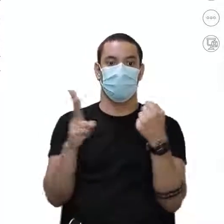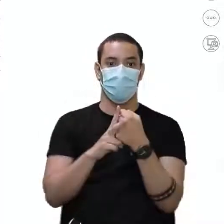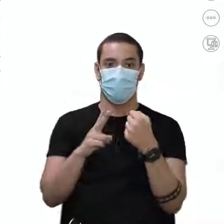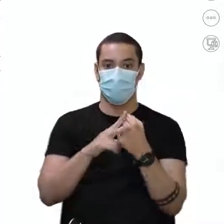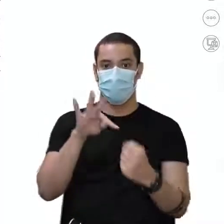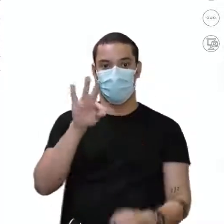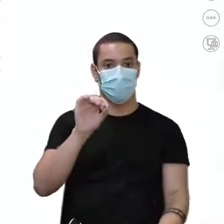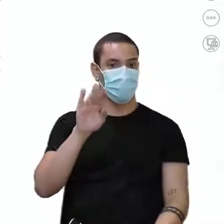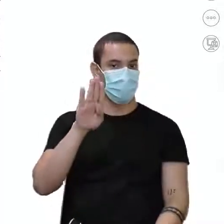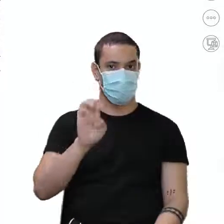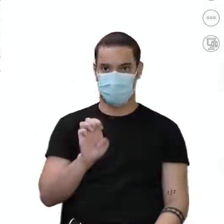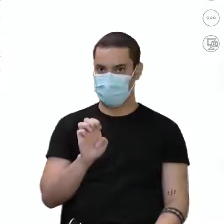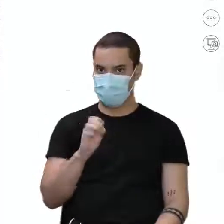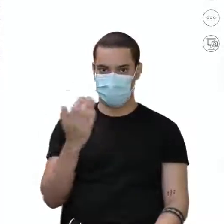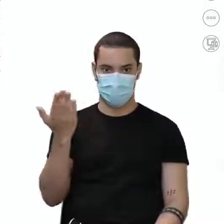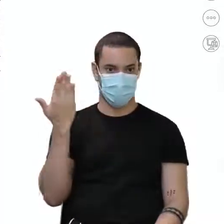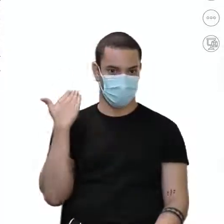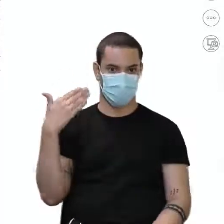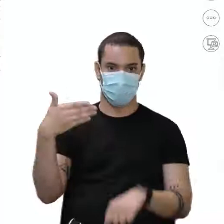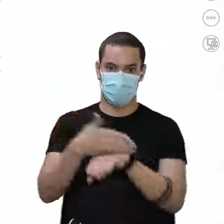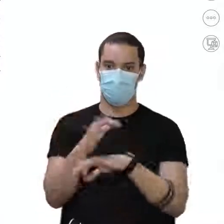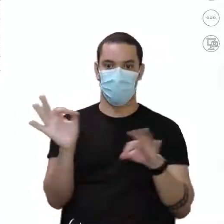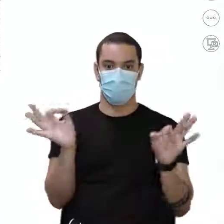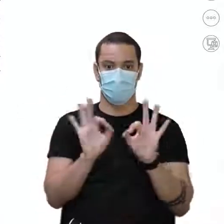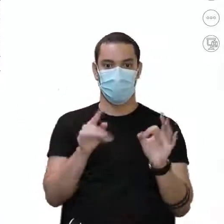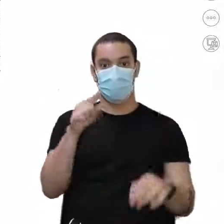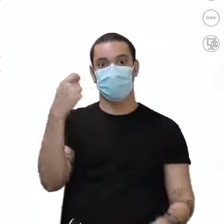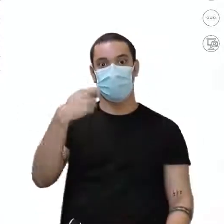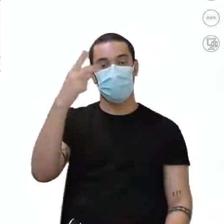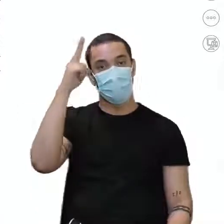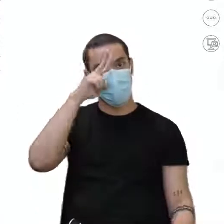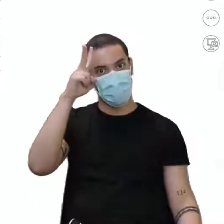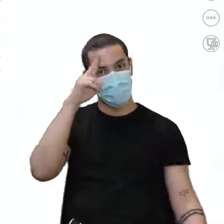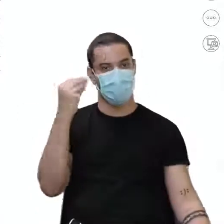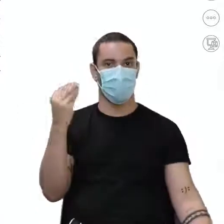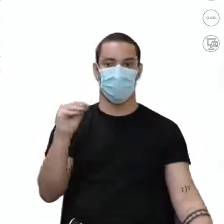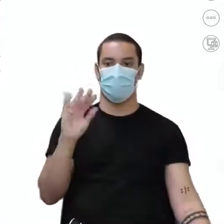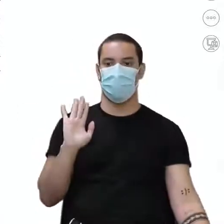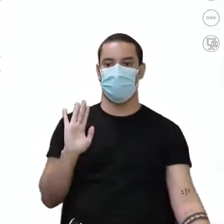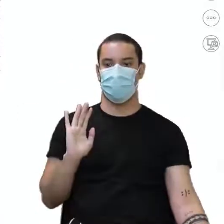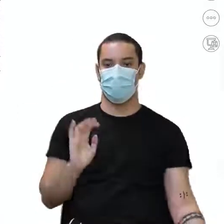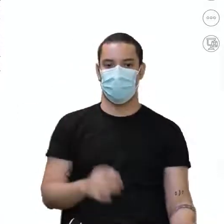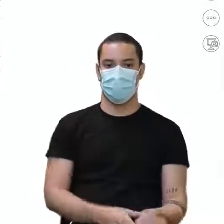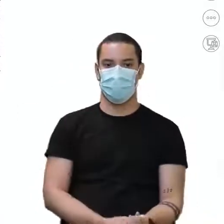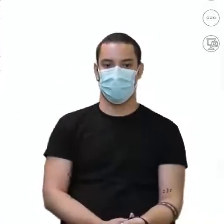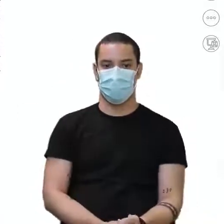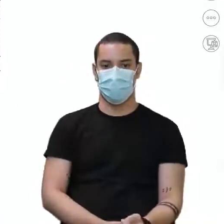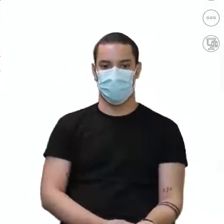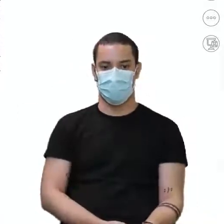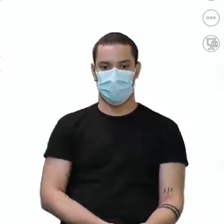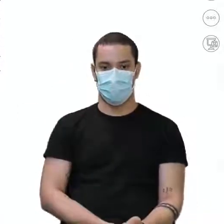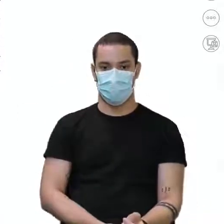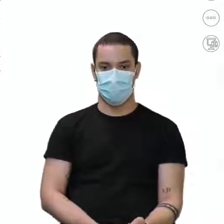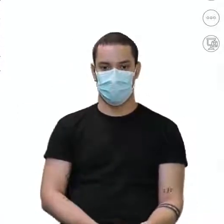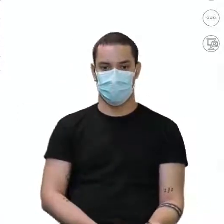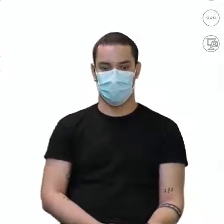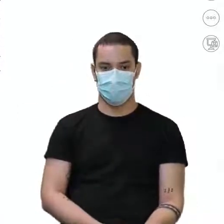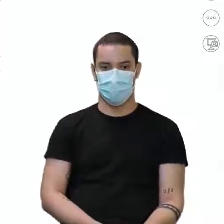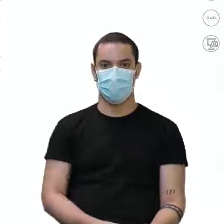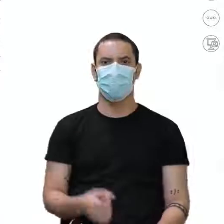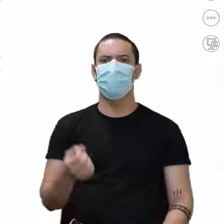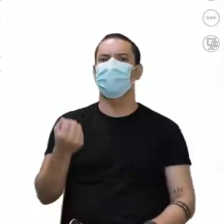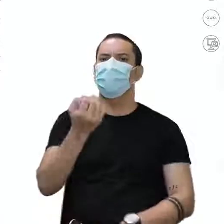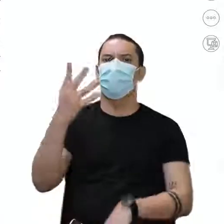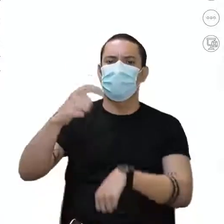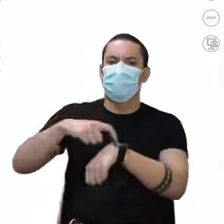deu, e nem o verbo to be no participio passado. Você tem que lembrar de colocar eles. How long have you been working here? Há quanto tempo